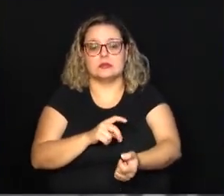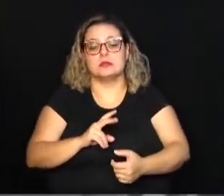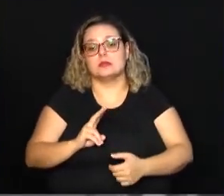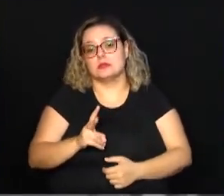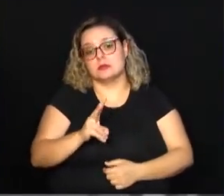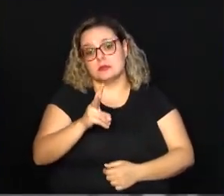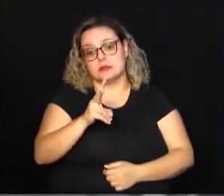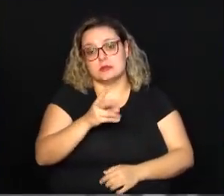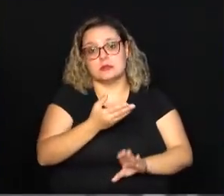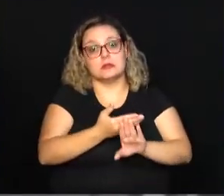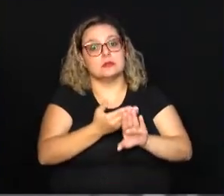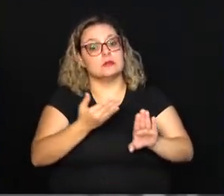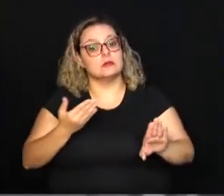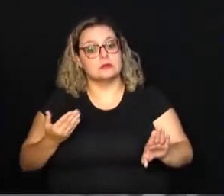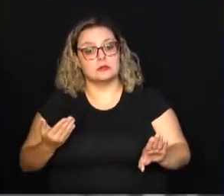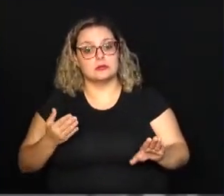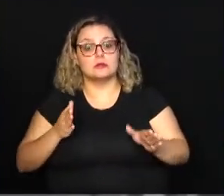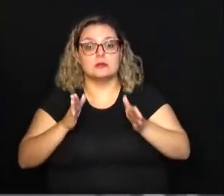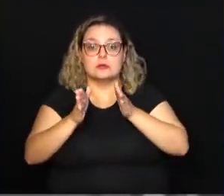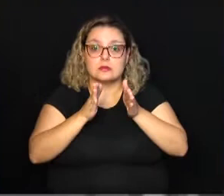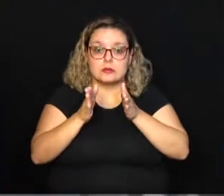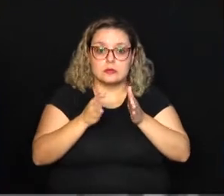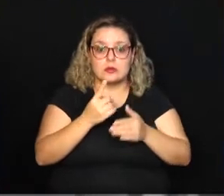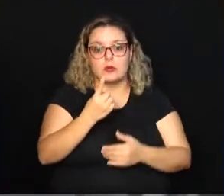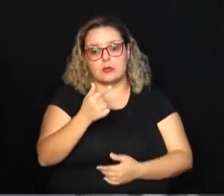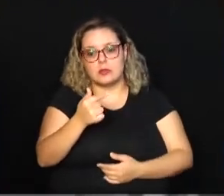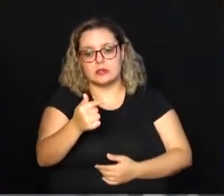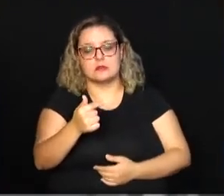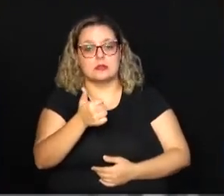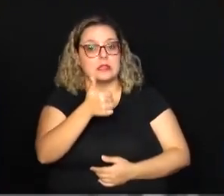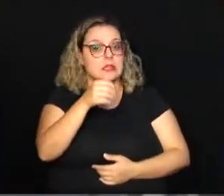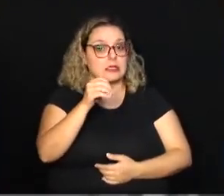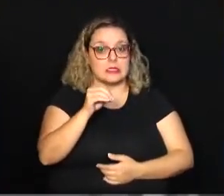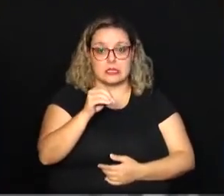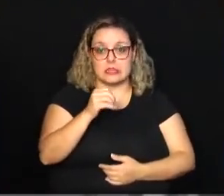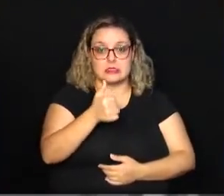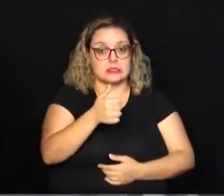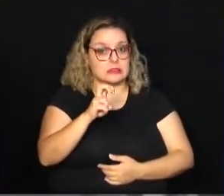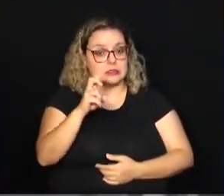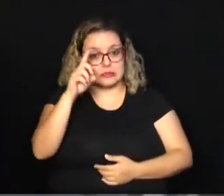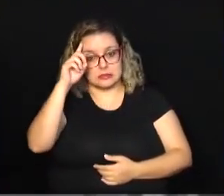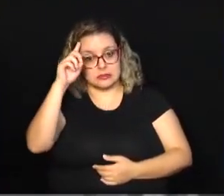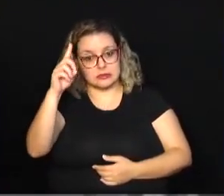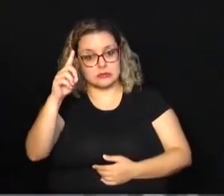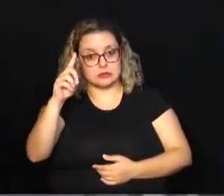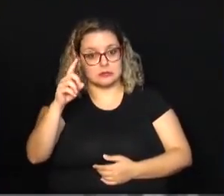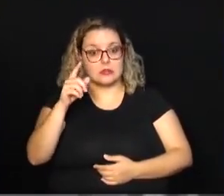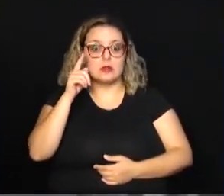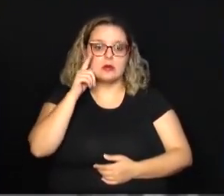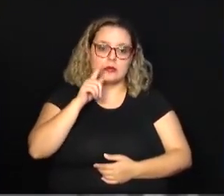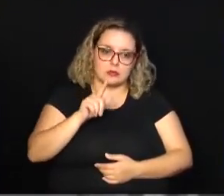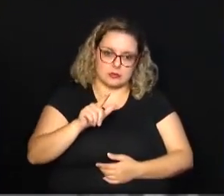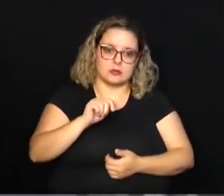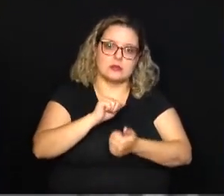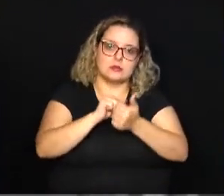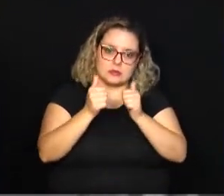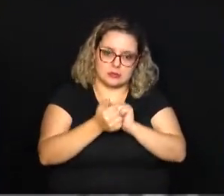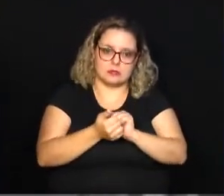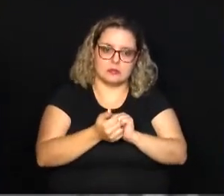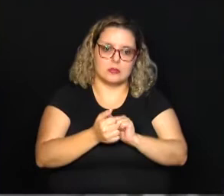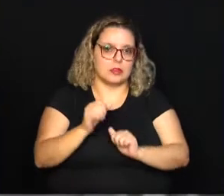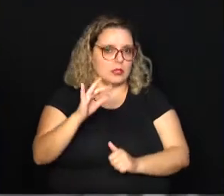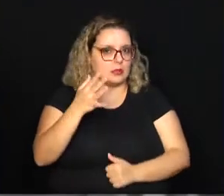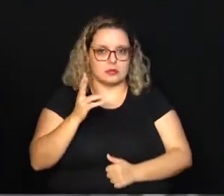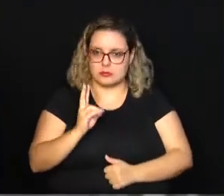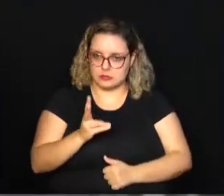obrigado a afastar por períodos curtos, uma semana, 10, 15, para a pessoa ter algum grau de recuperação. Isso tem acontecido com bastante